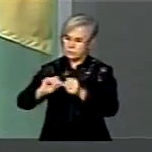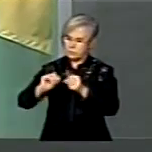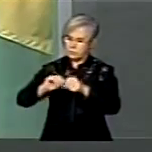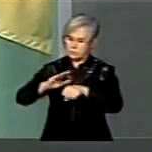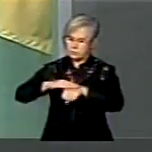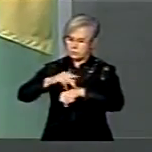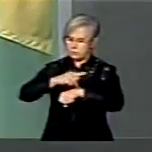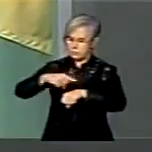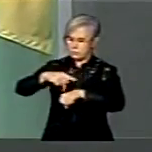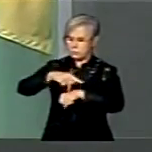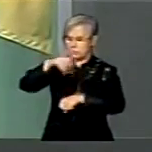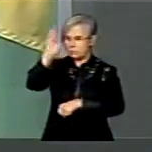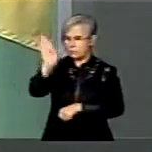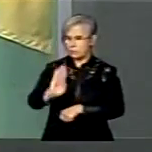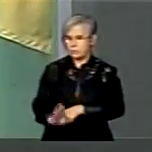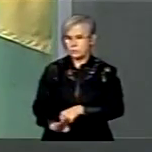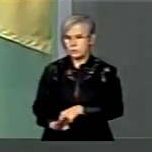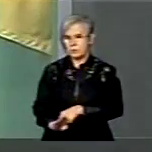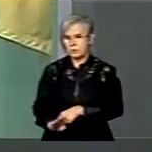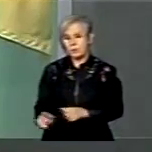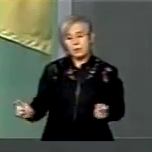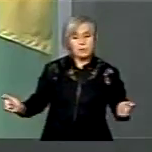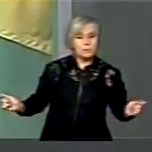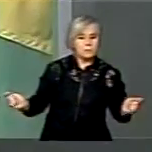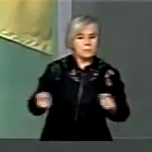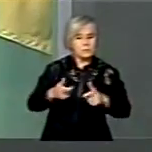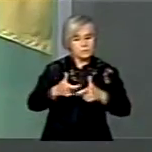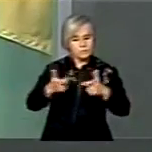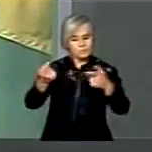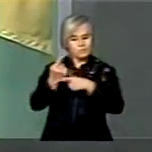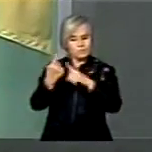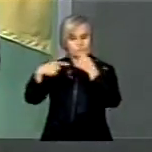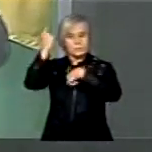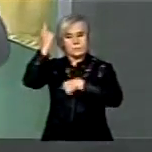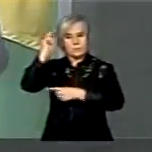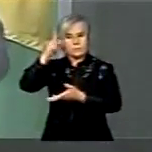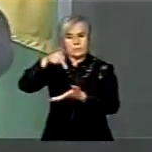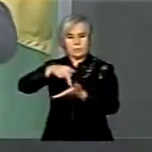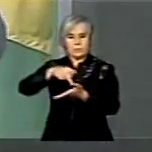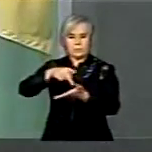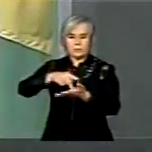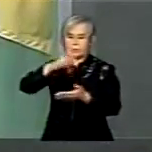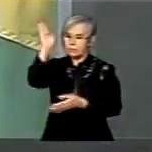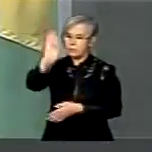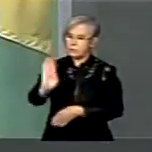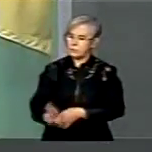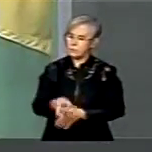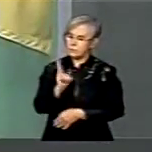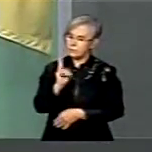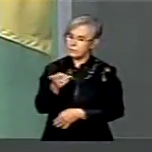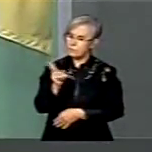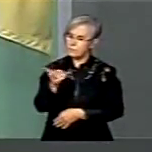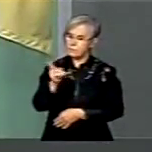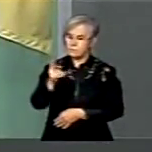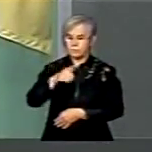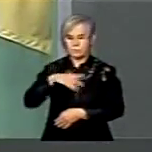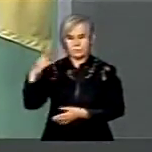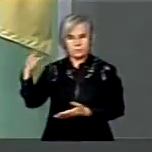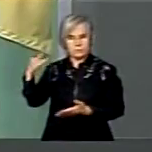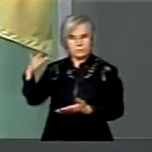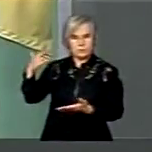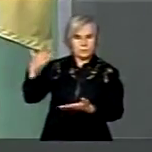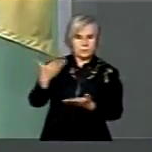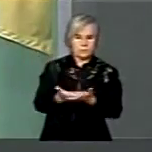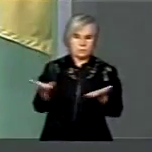nação, uma possibilidade de crescimento, de desenvolvimento que o Brasil sempre premiou, inclusive na sua